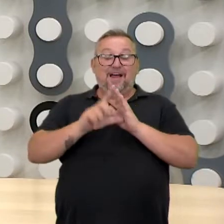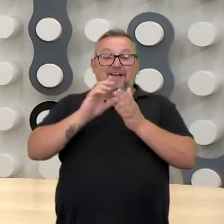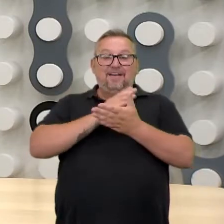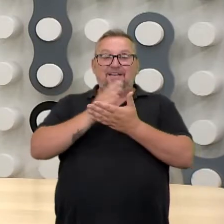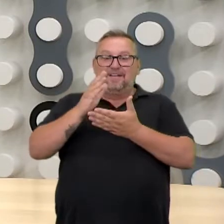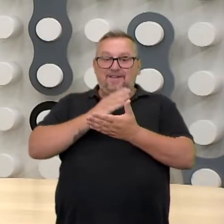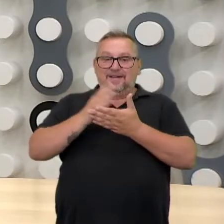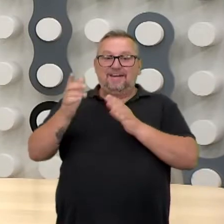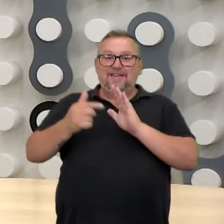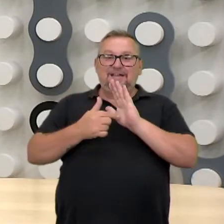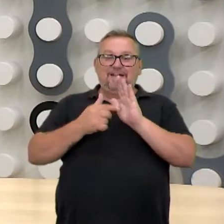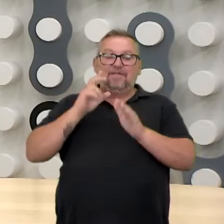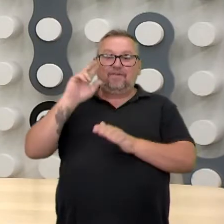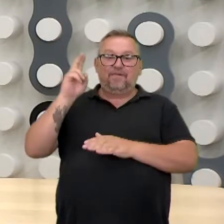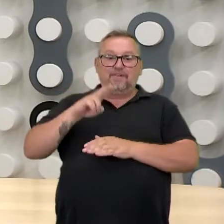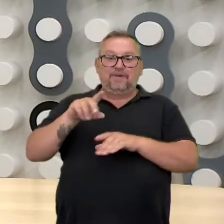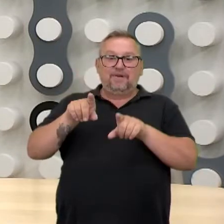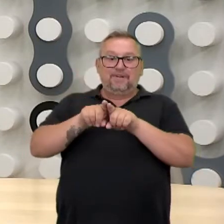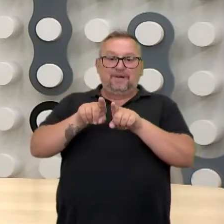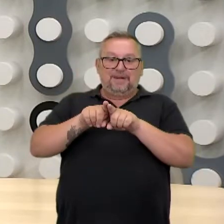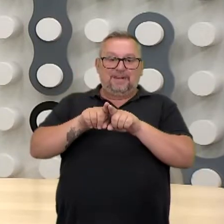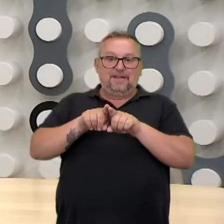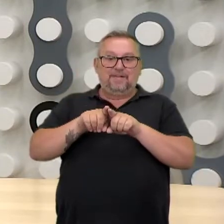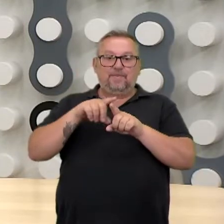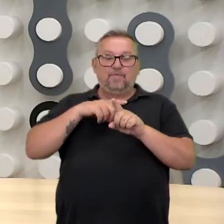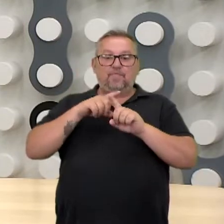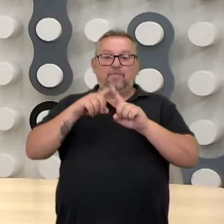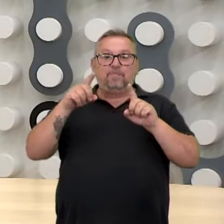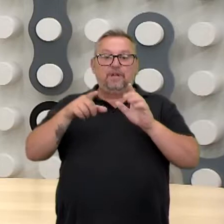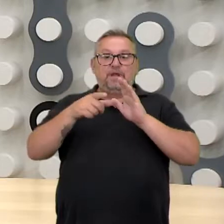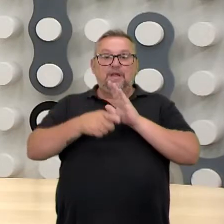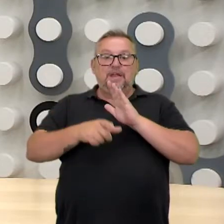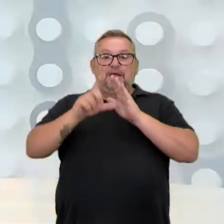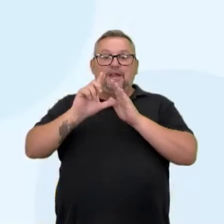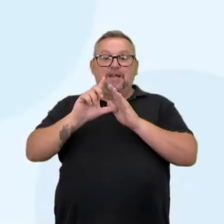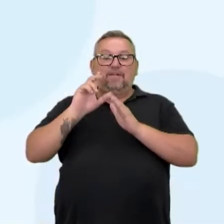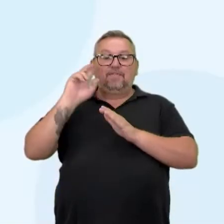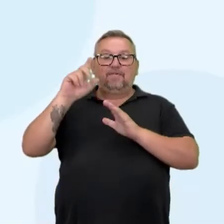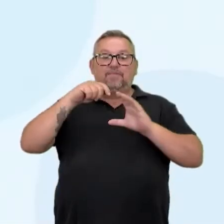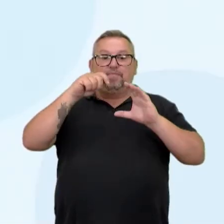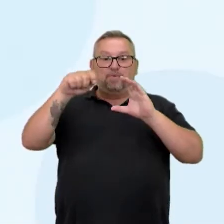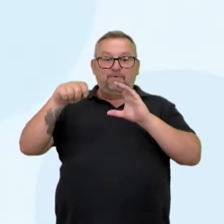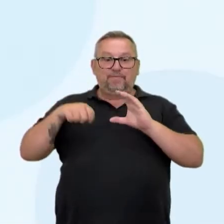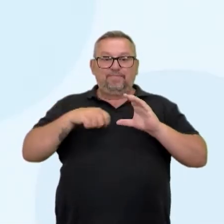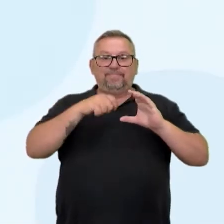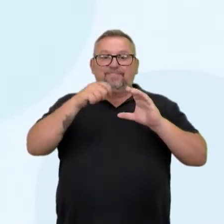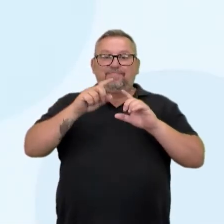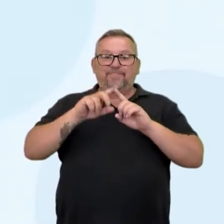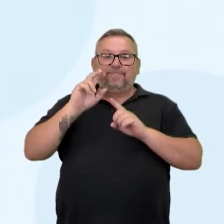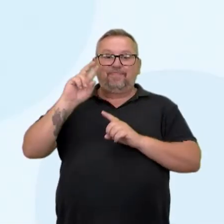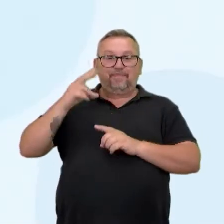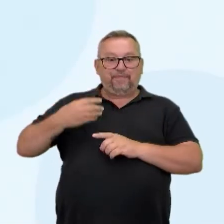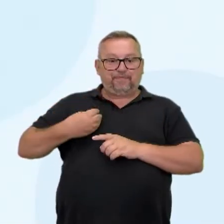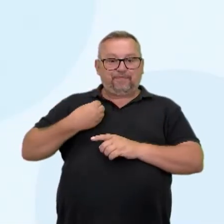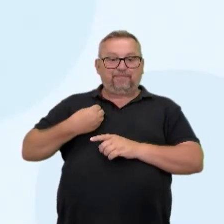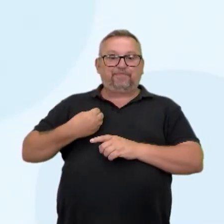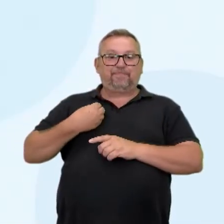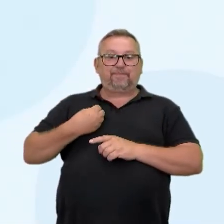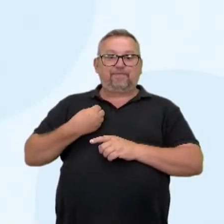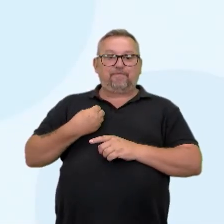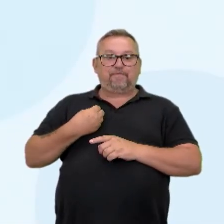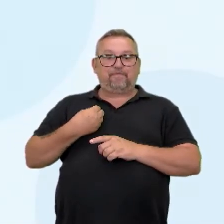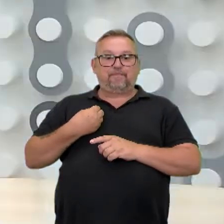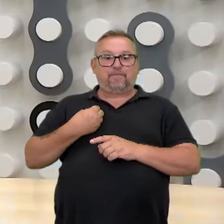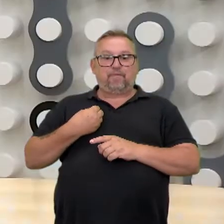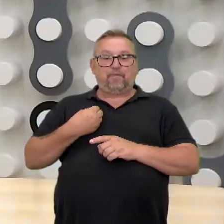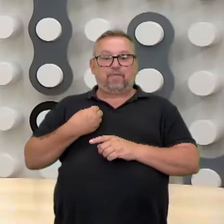mostrar, vou de novo entrar num link, né? Mas antes, né, nós vamos assistir um vídeo falando aí sobre a expectativa de vida do Brasil, né?